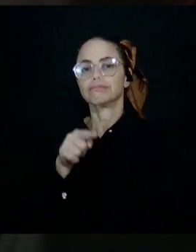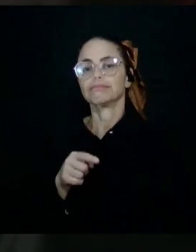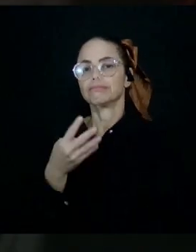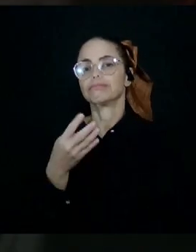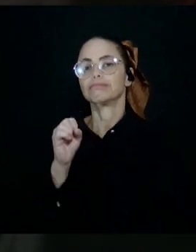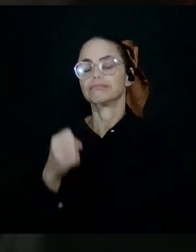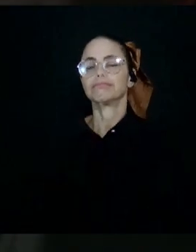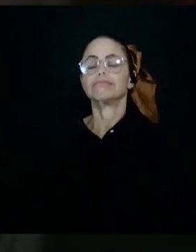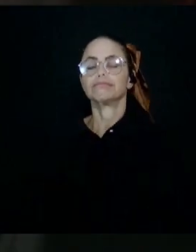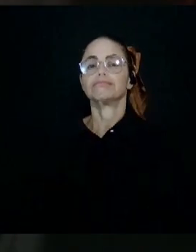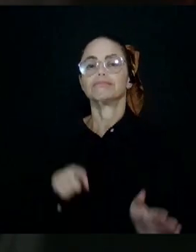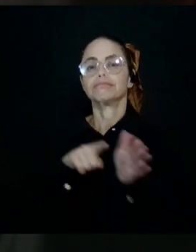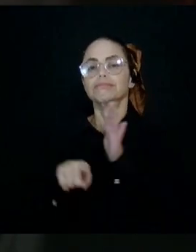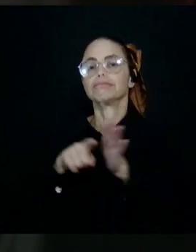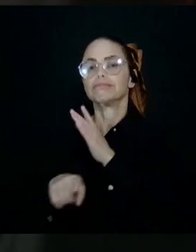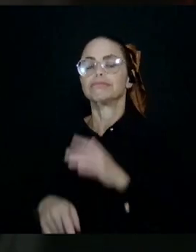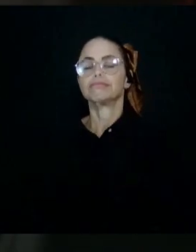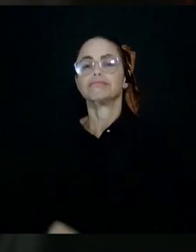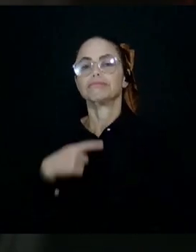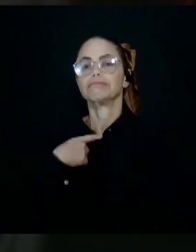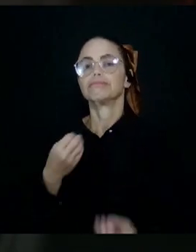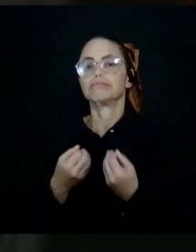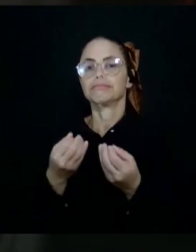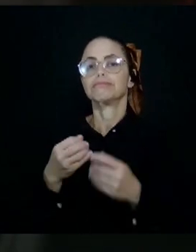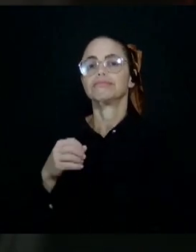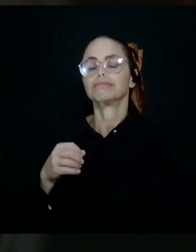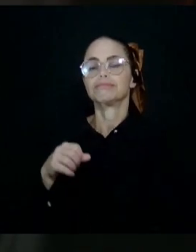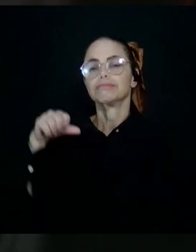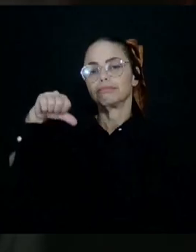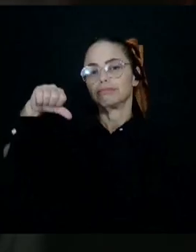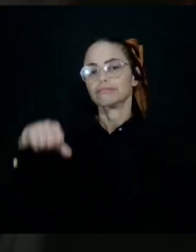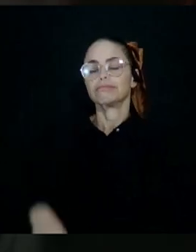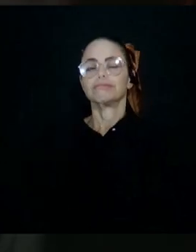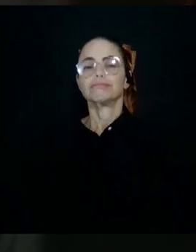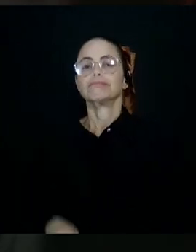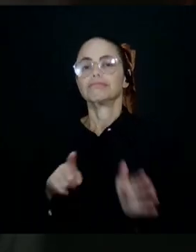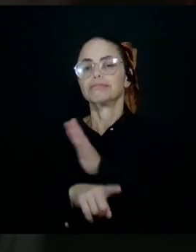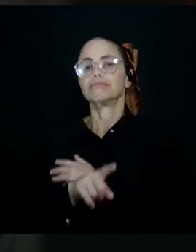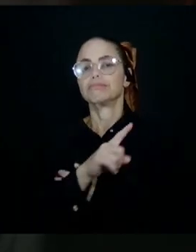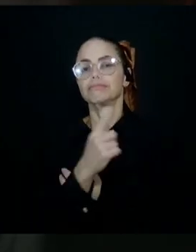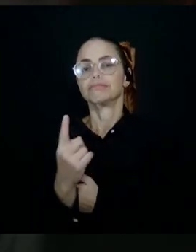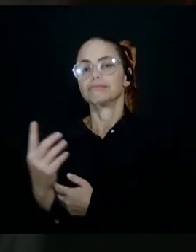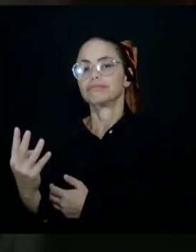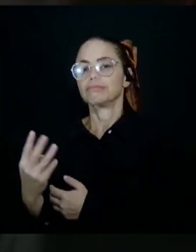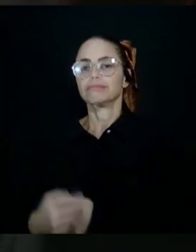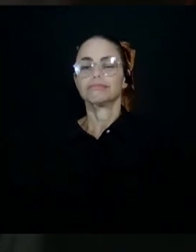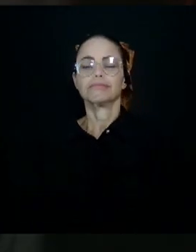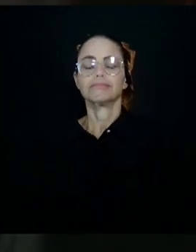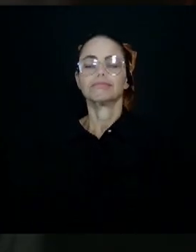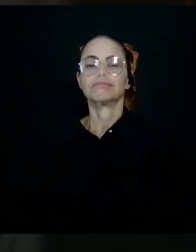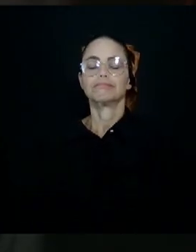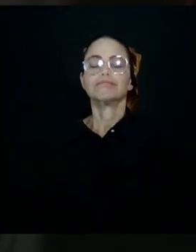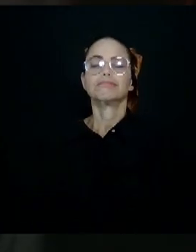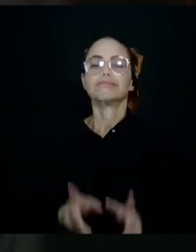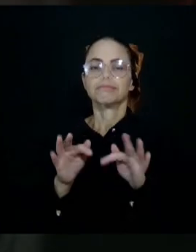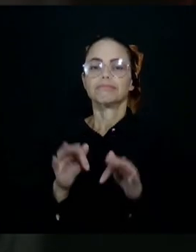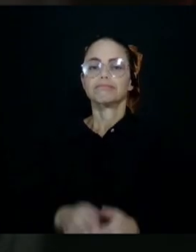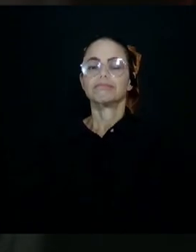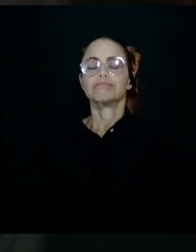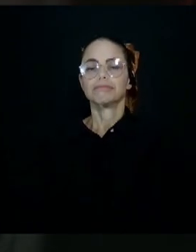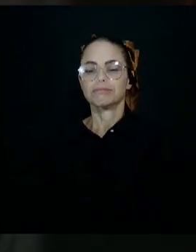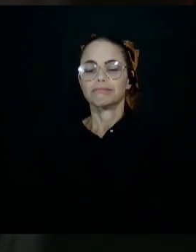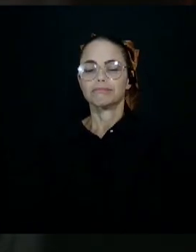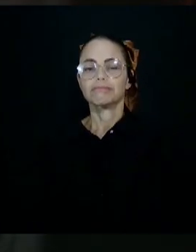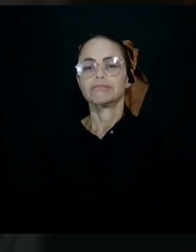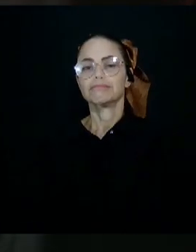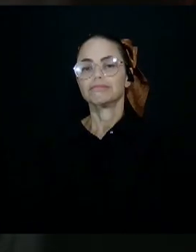perguntas e a gente tem que entregar às 9h. Então faz o seguinte, uma pergunta para cada um e a gente vai para as considerações finais, tá bom, direção? Pode ser assim? Então, beleza, a